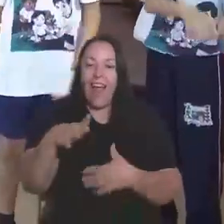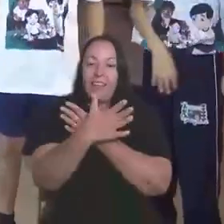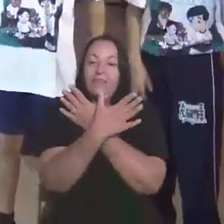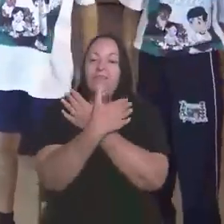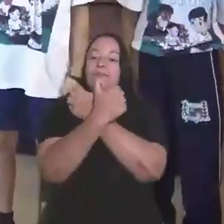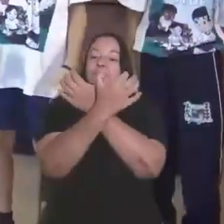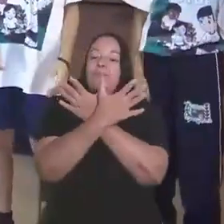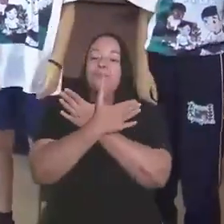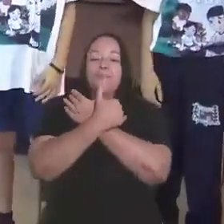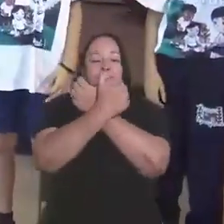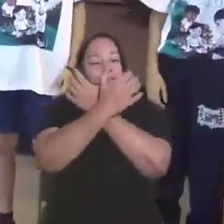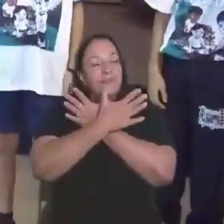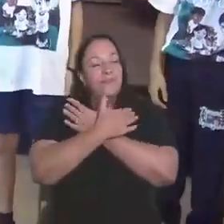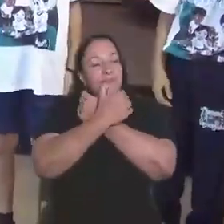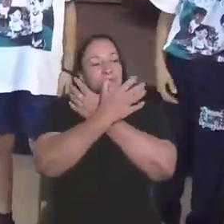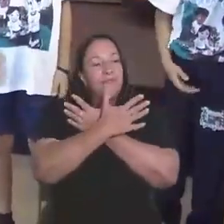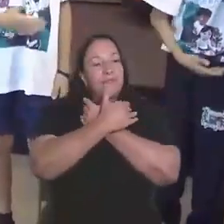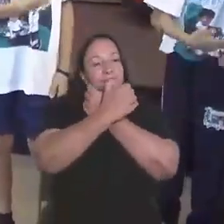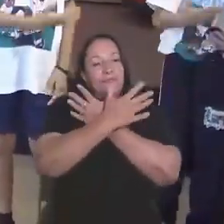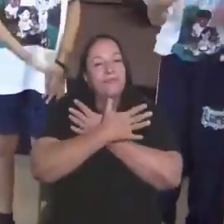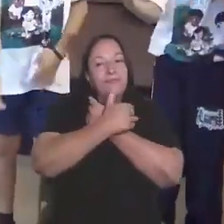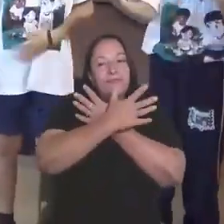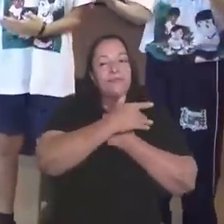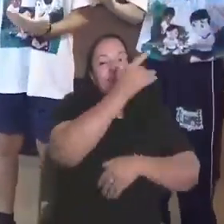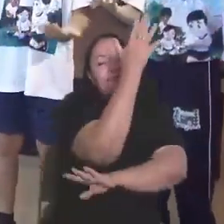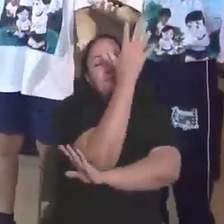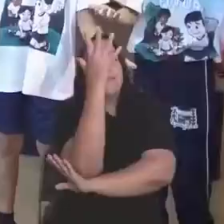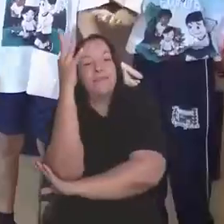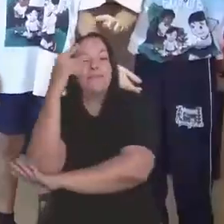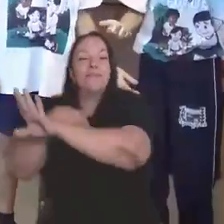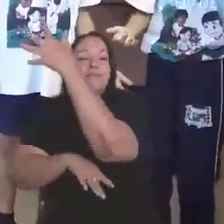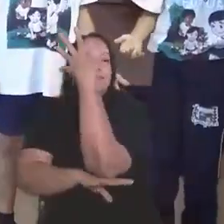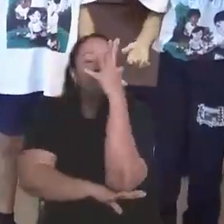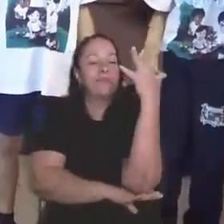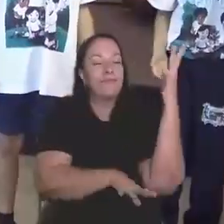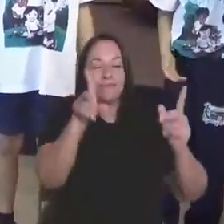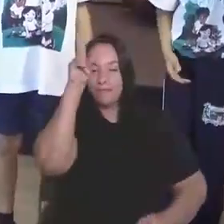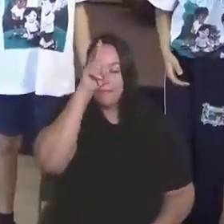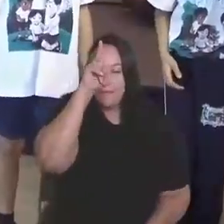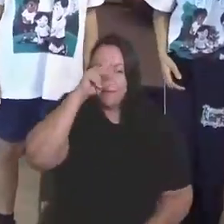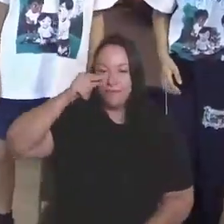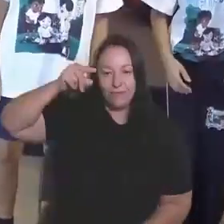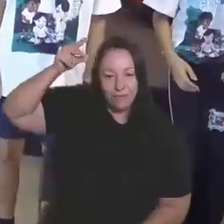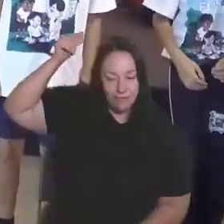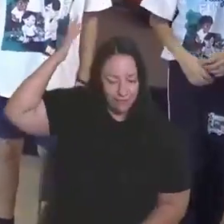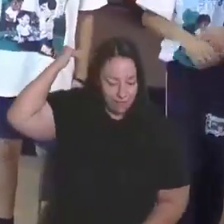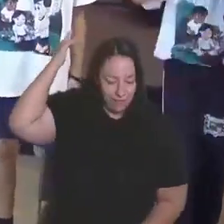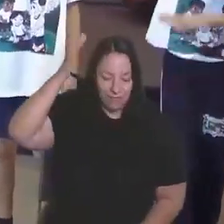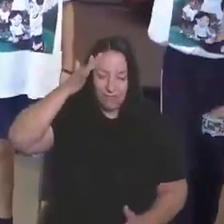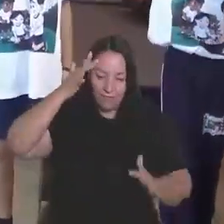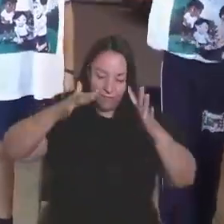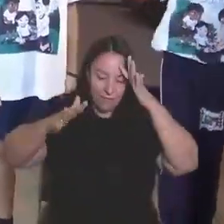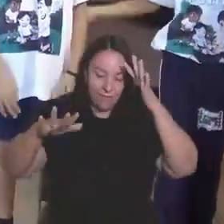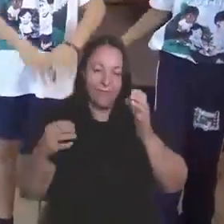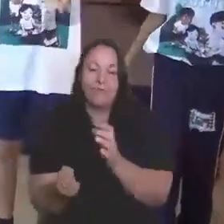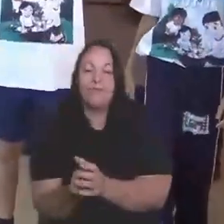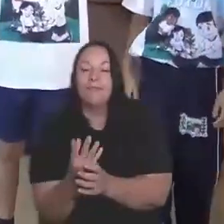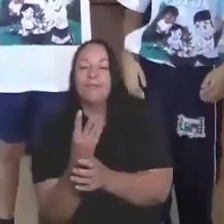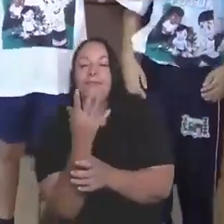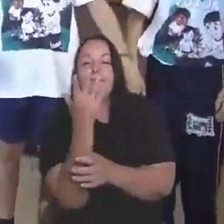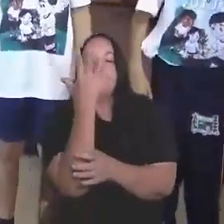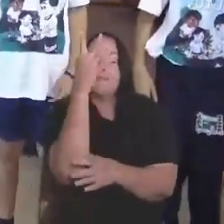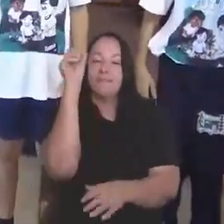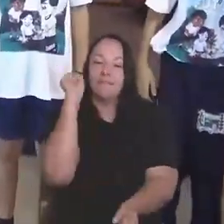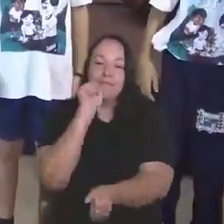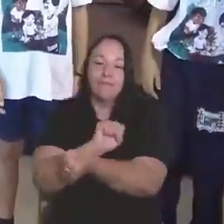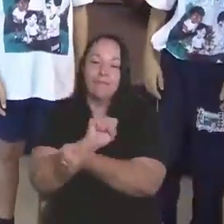beija-flor. As árvores contam a história que foi, de um sonho que brotou e a